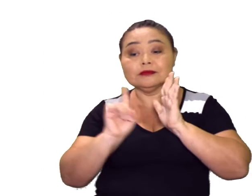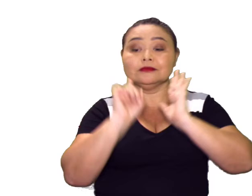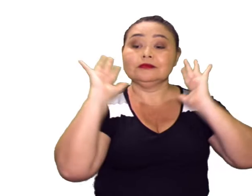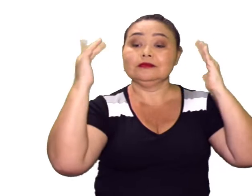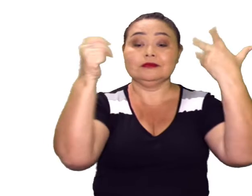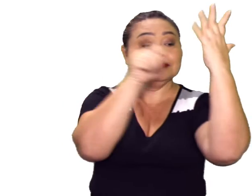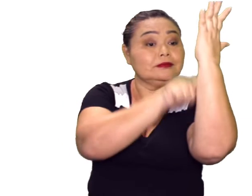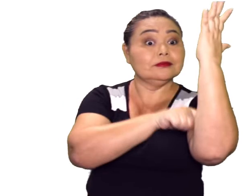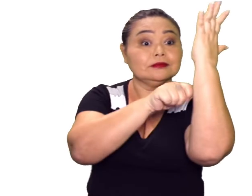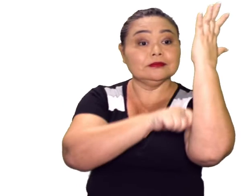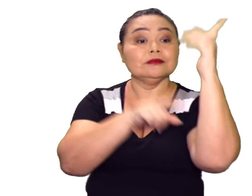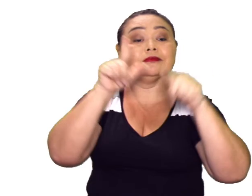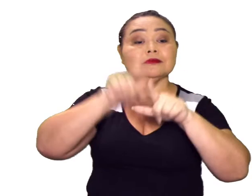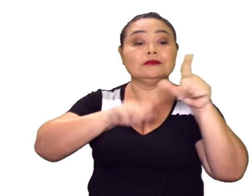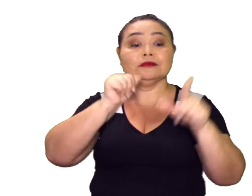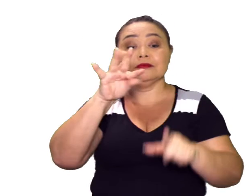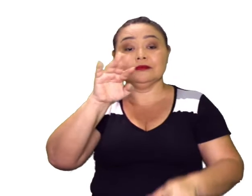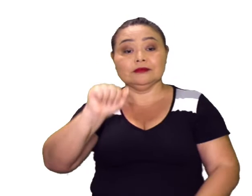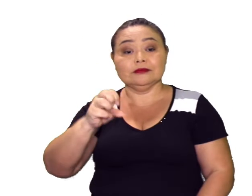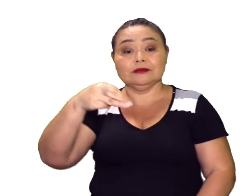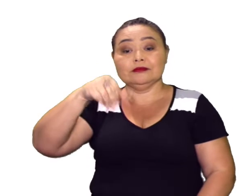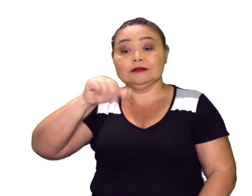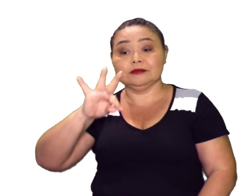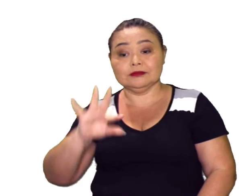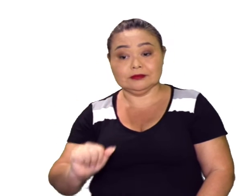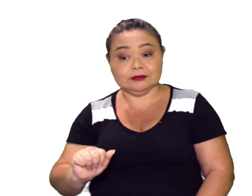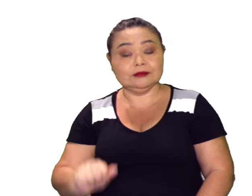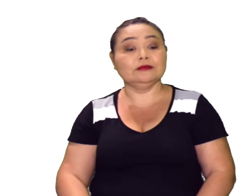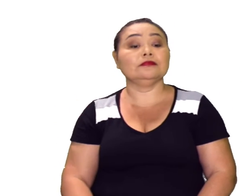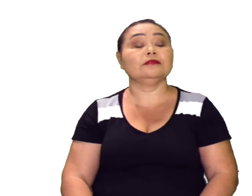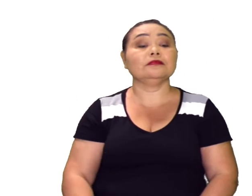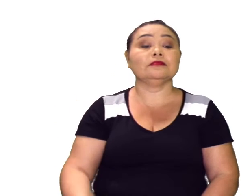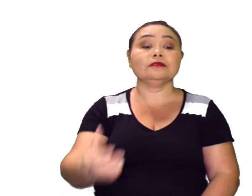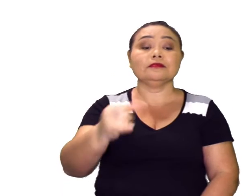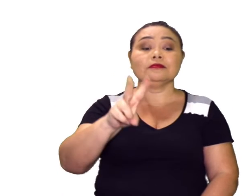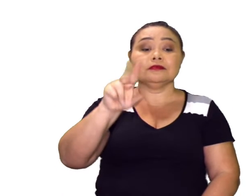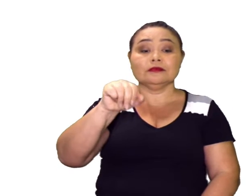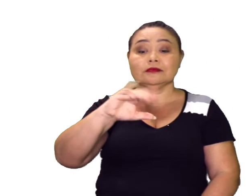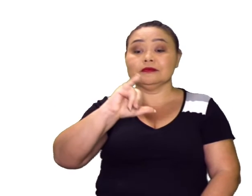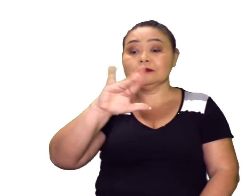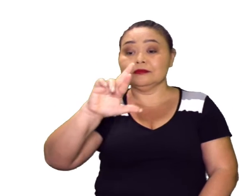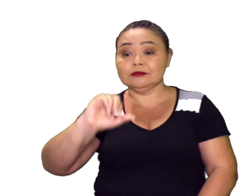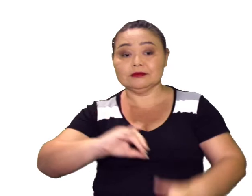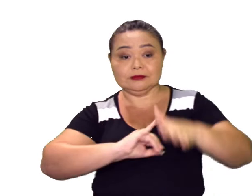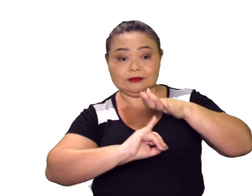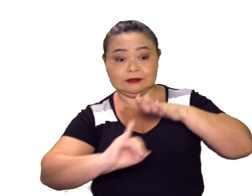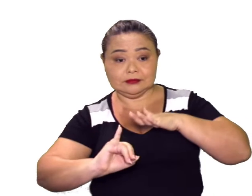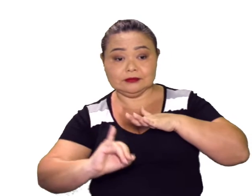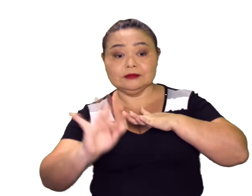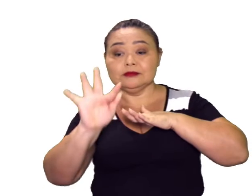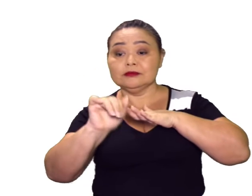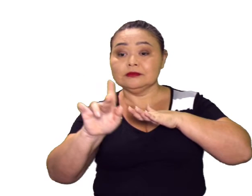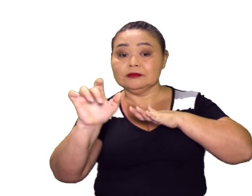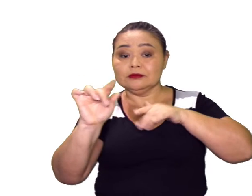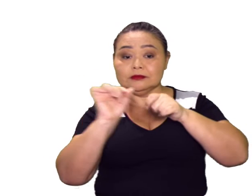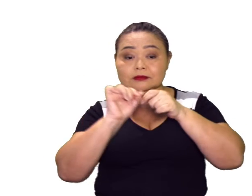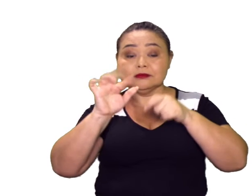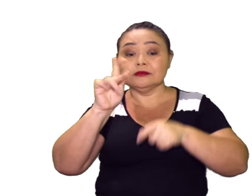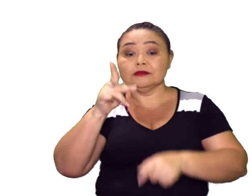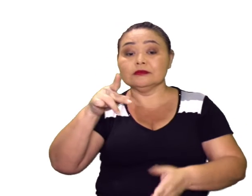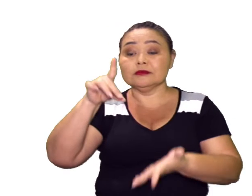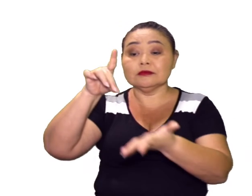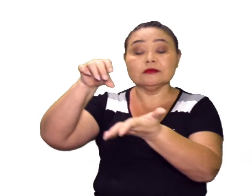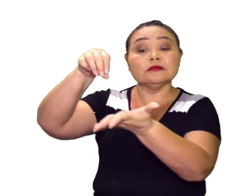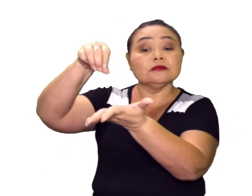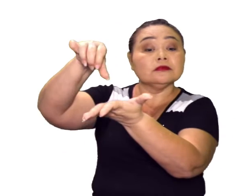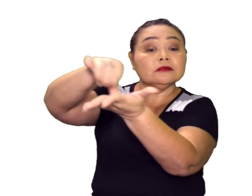até os seringais. Letra A, Caeta e o Senta. B. Sivan e INCRA. C, Planaflora e